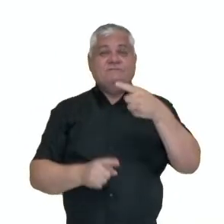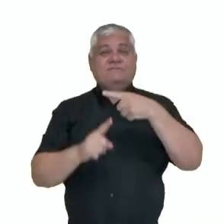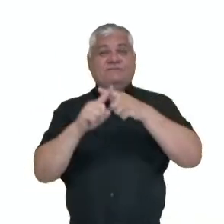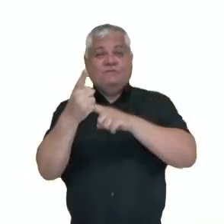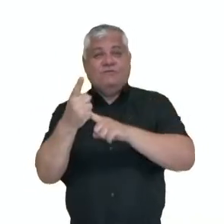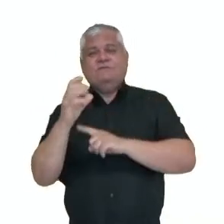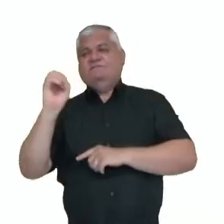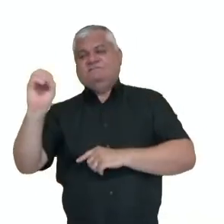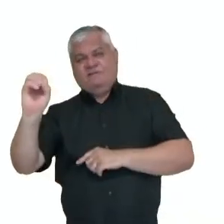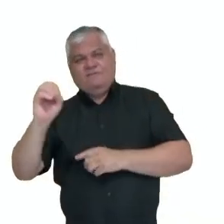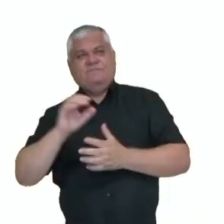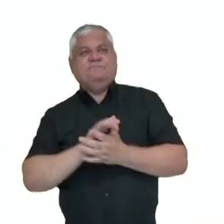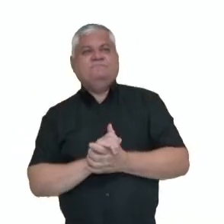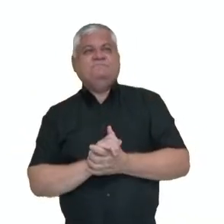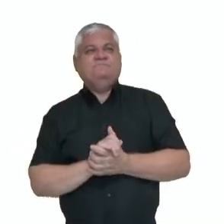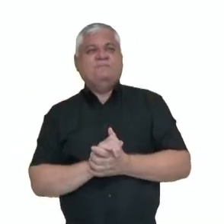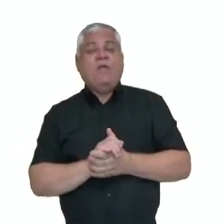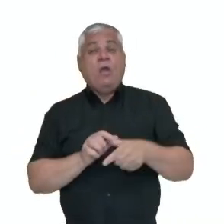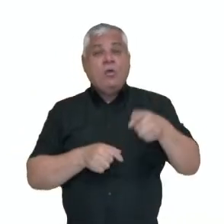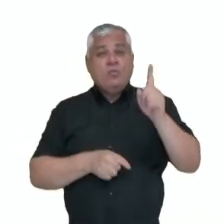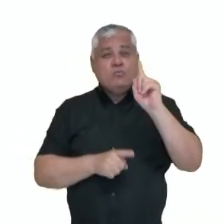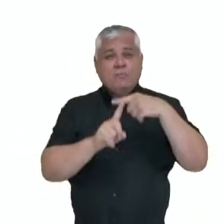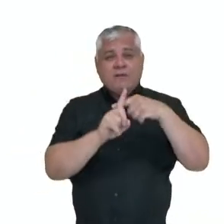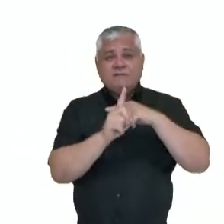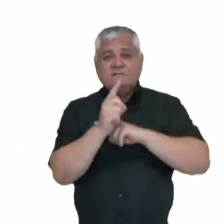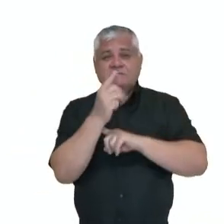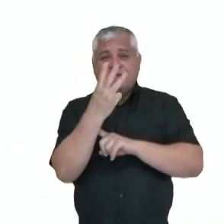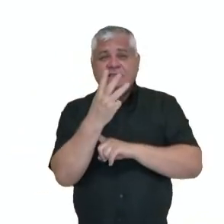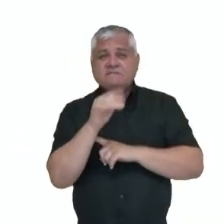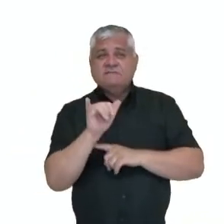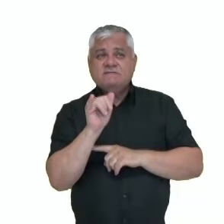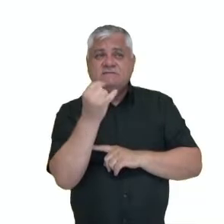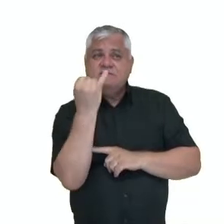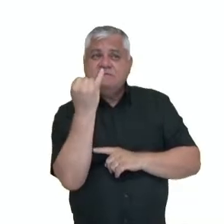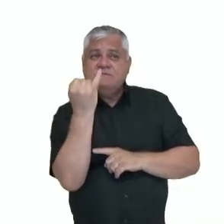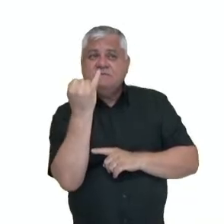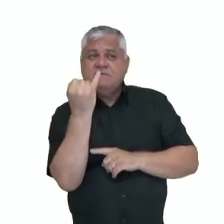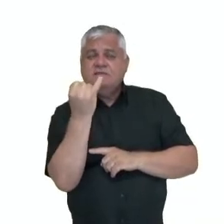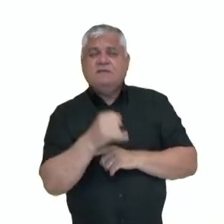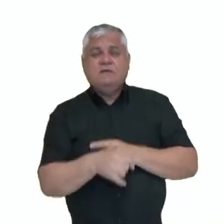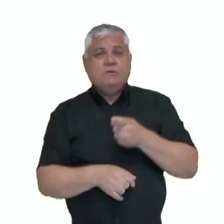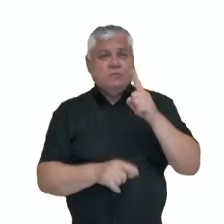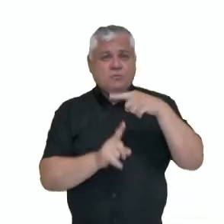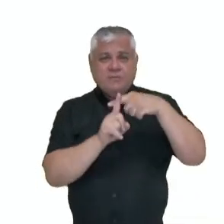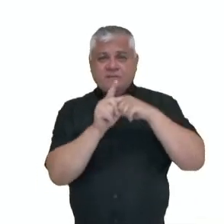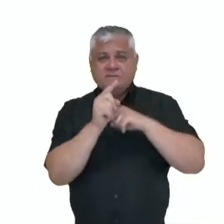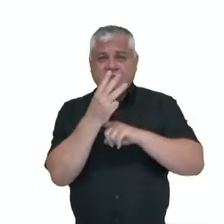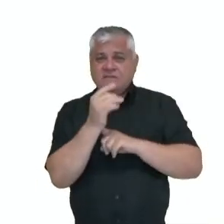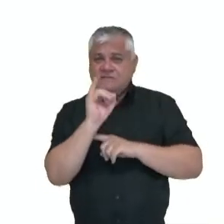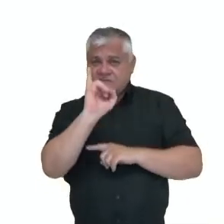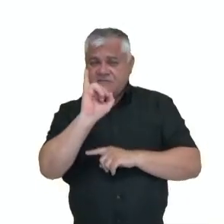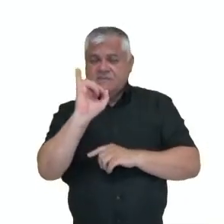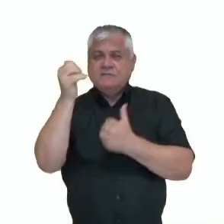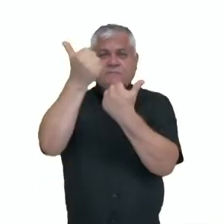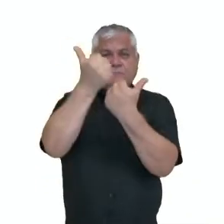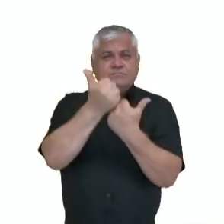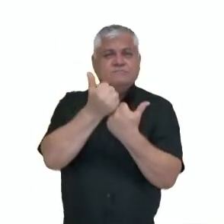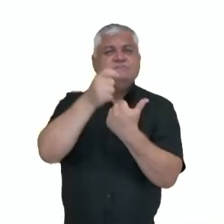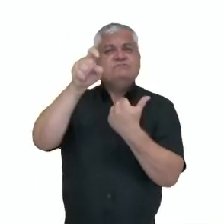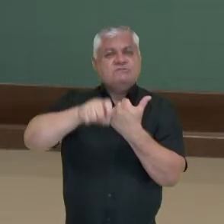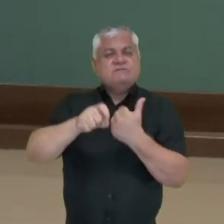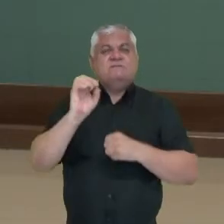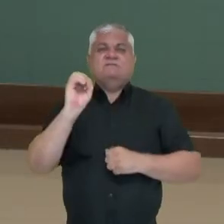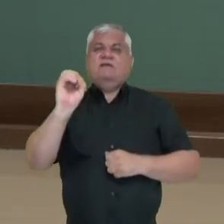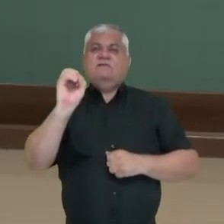também 0. 1 mais 3i, que é uma raiz complexa, eu substituo no lugar do x, também